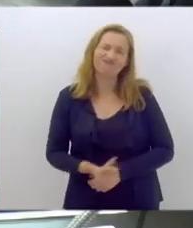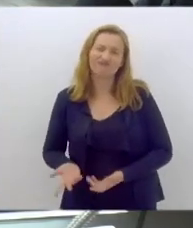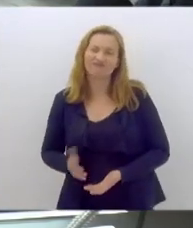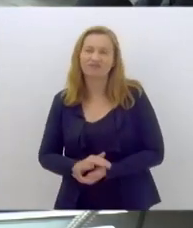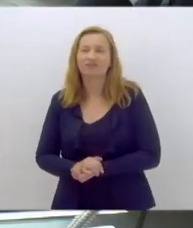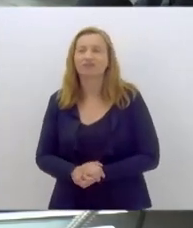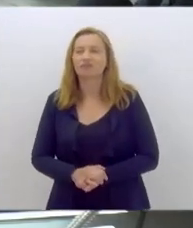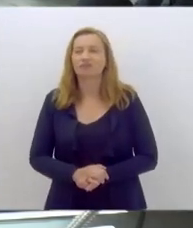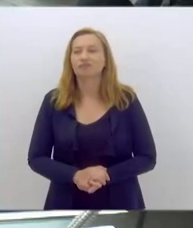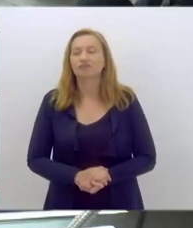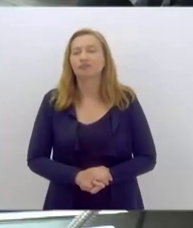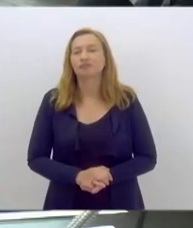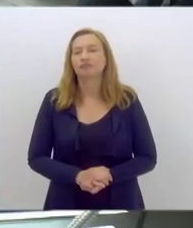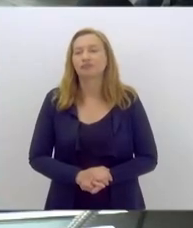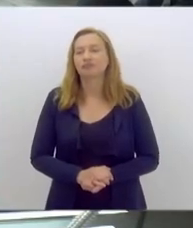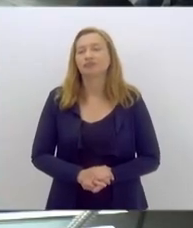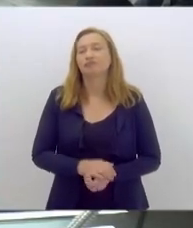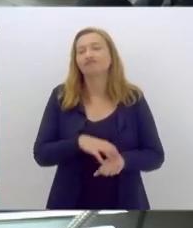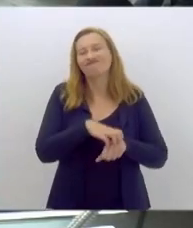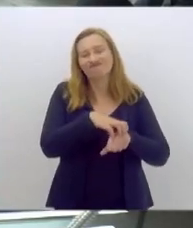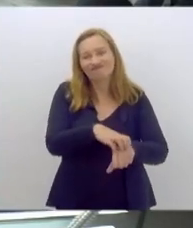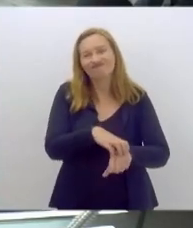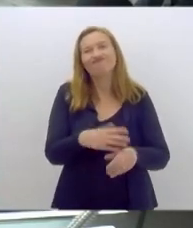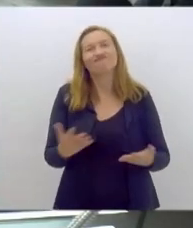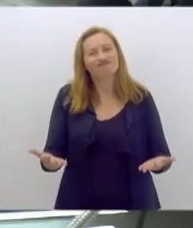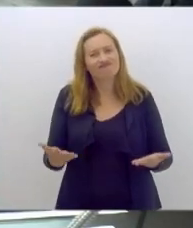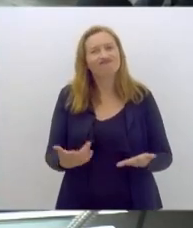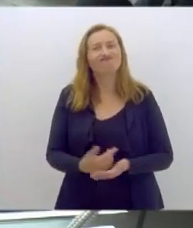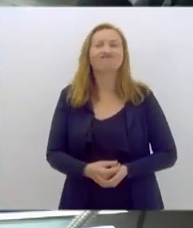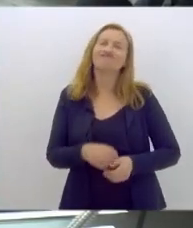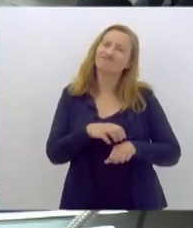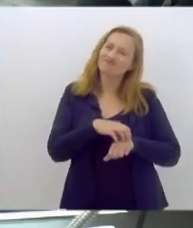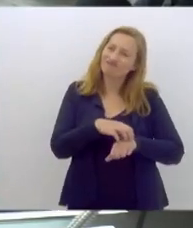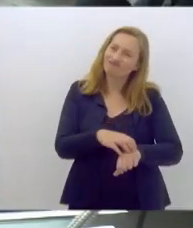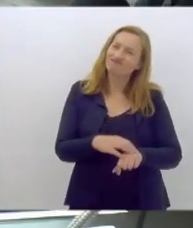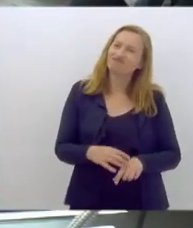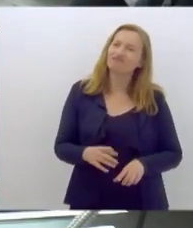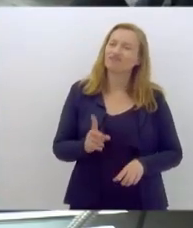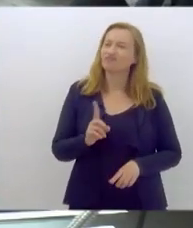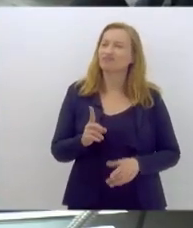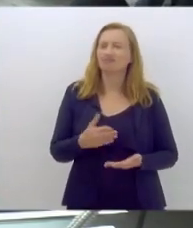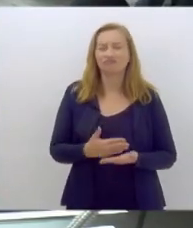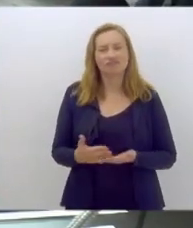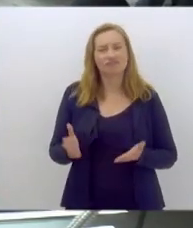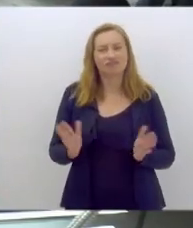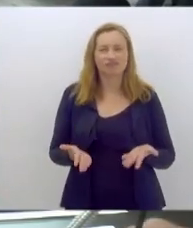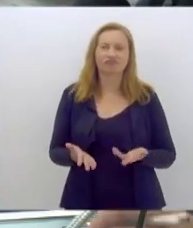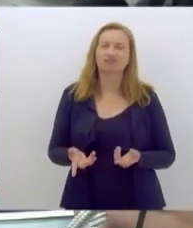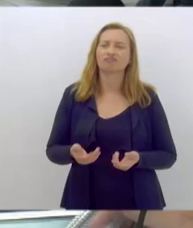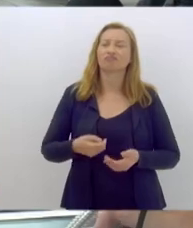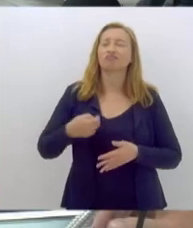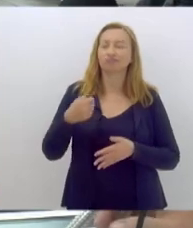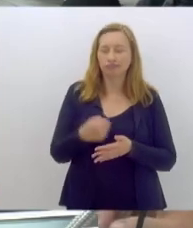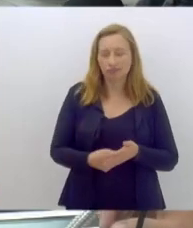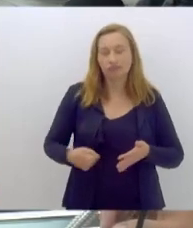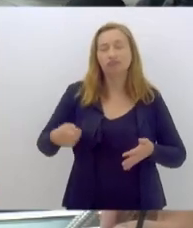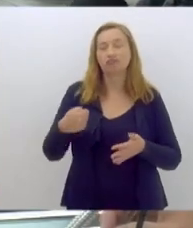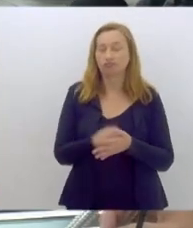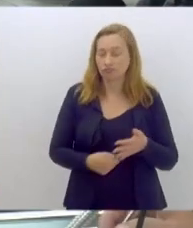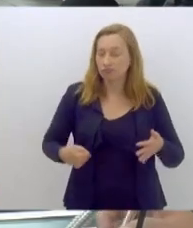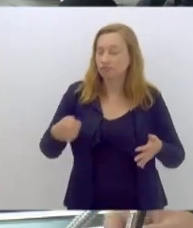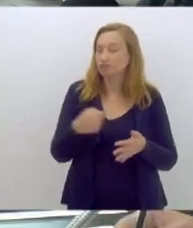agora a questão dos transportes Olha que esse negócio dos transportes não é de hoje que a gente tem batalhado aqui